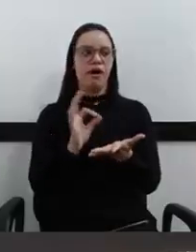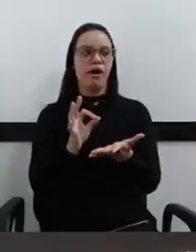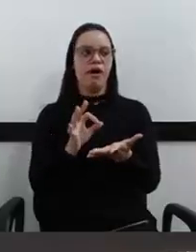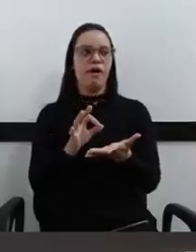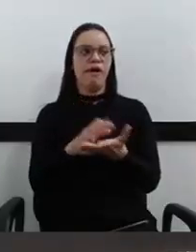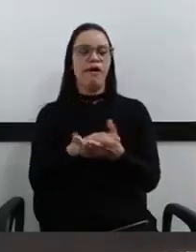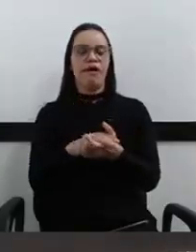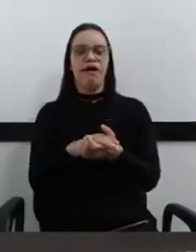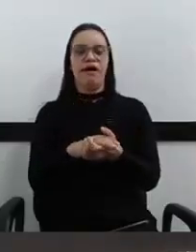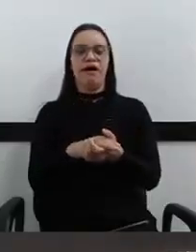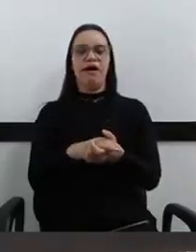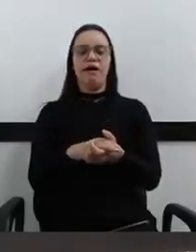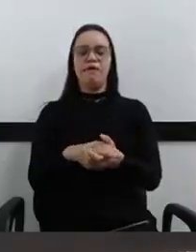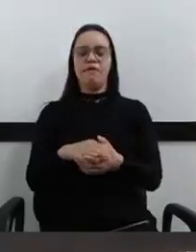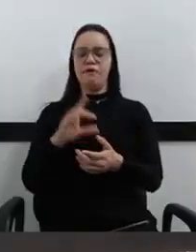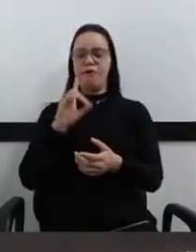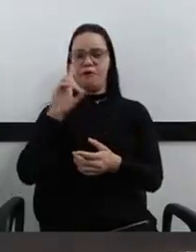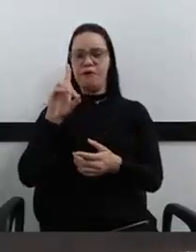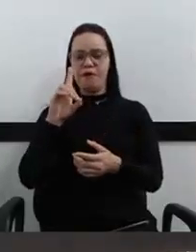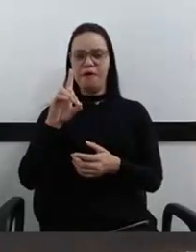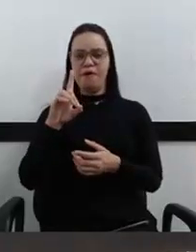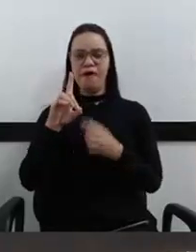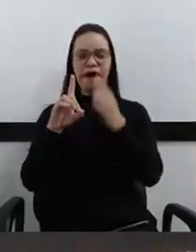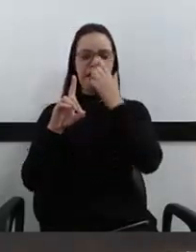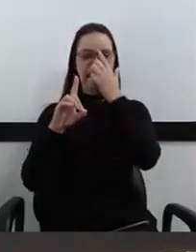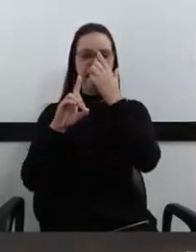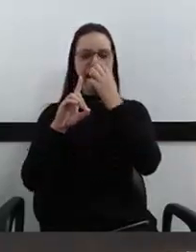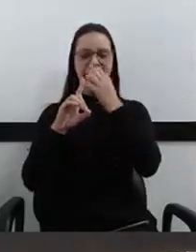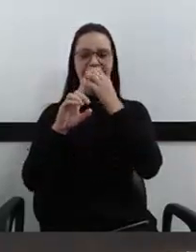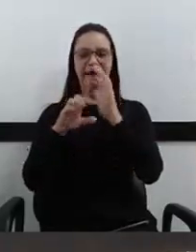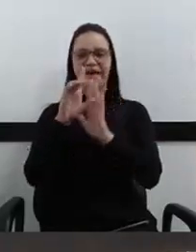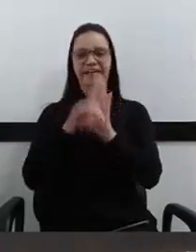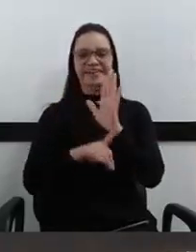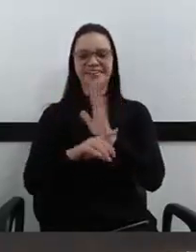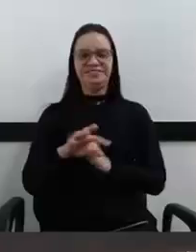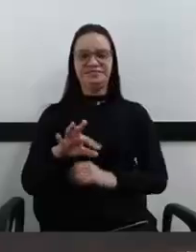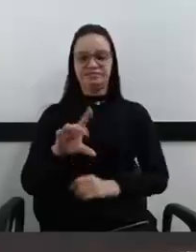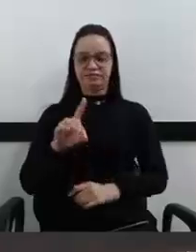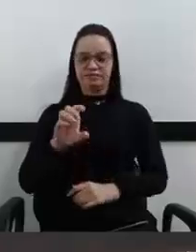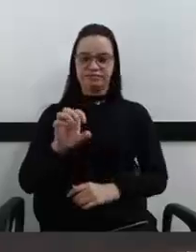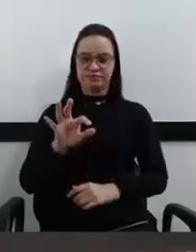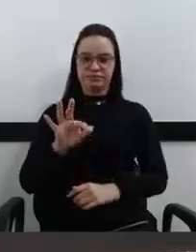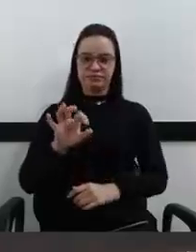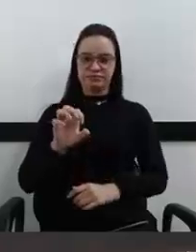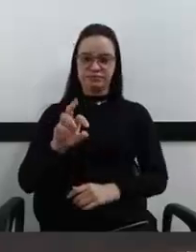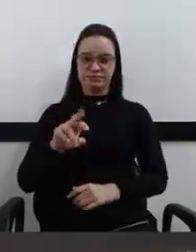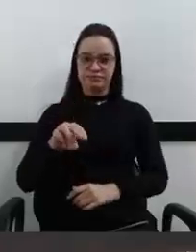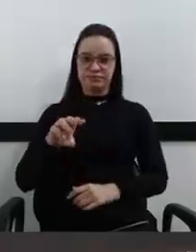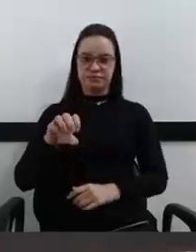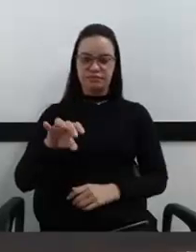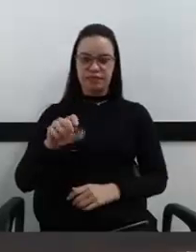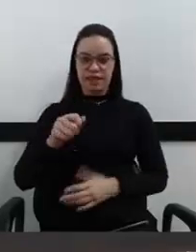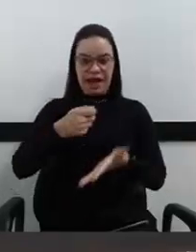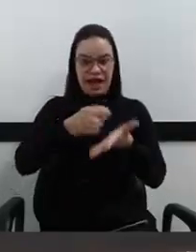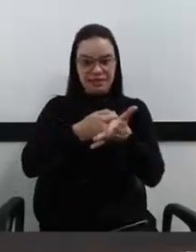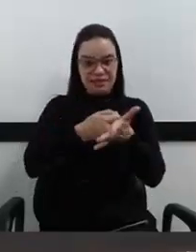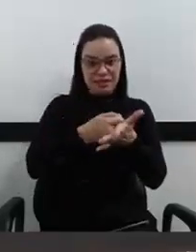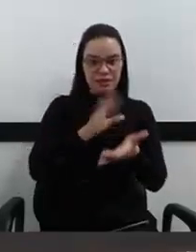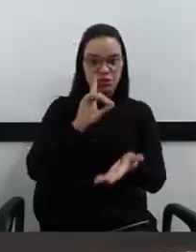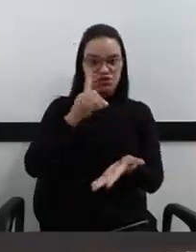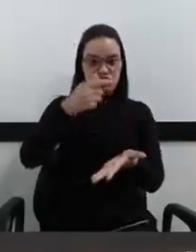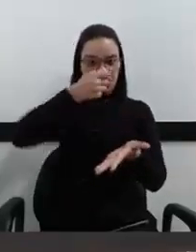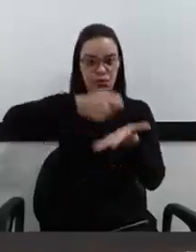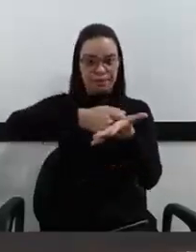importante, a data que gera o direito é a data do indeferimento. A data do pagamento, né, até a